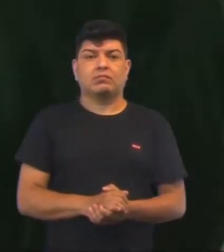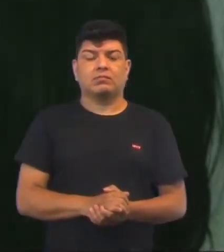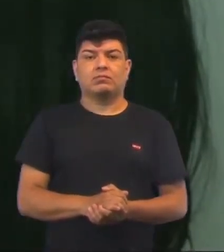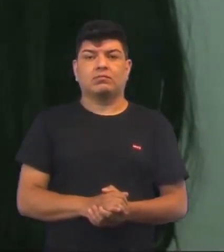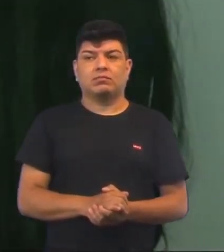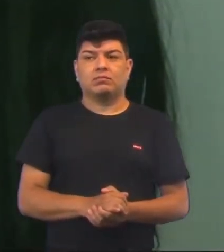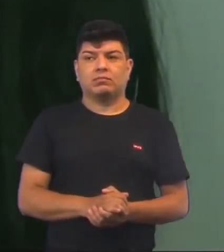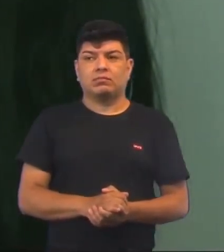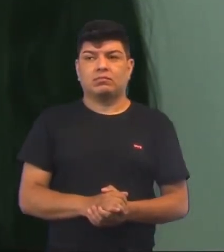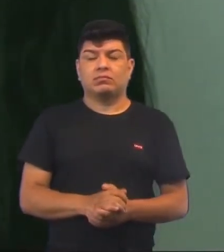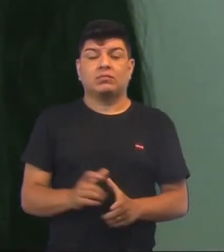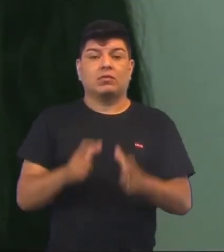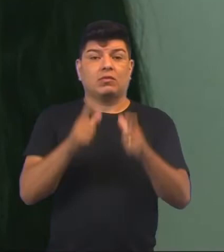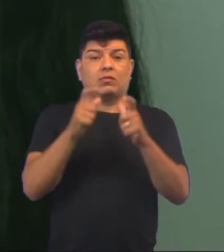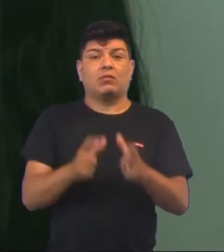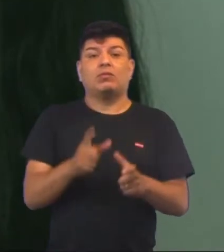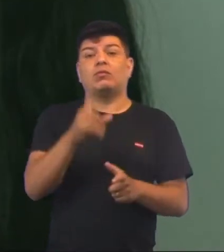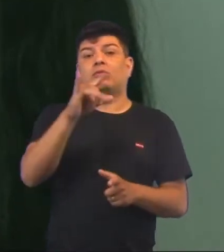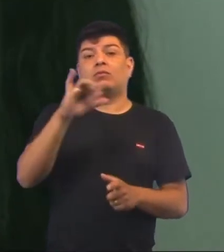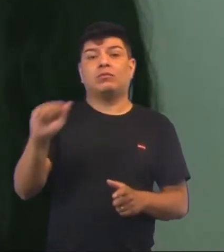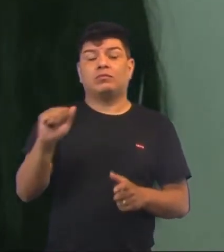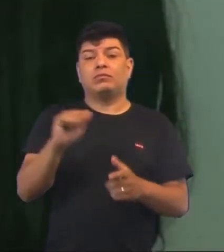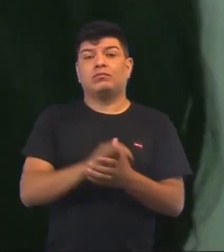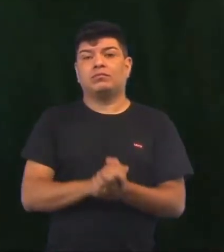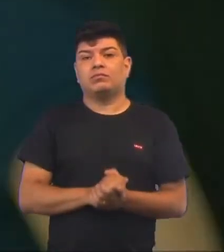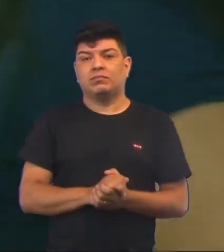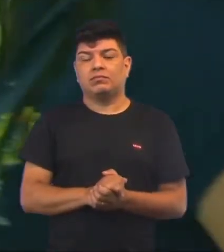tá? Onde e quando, ó?